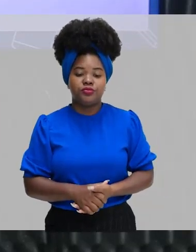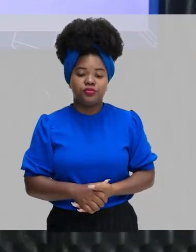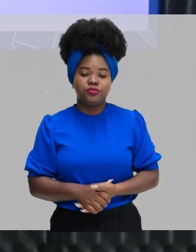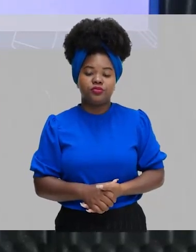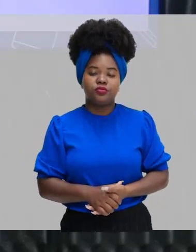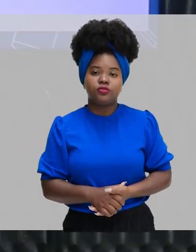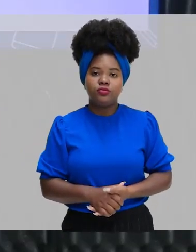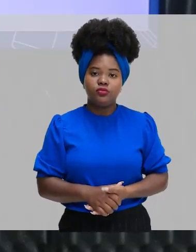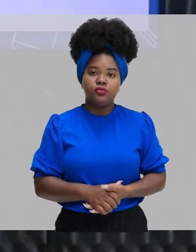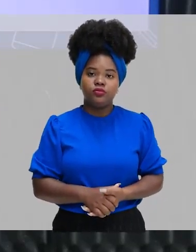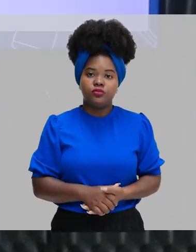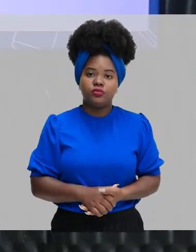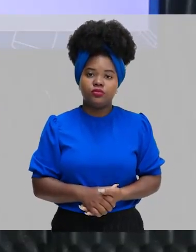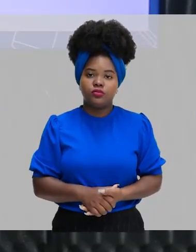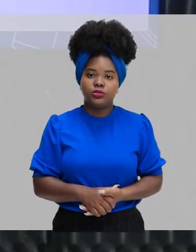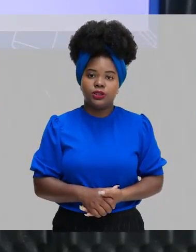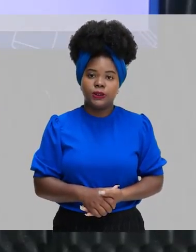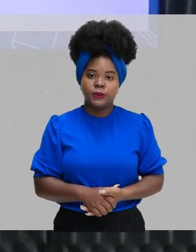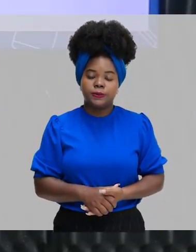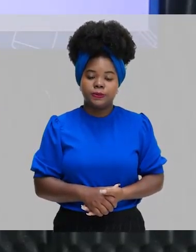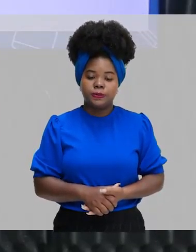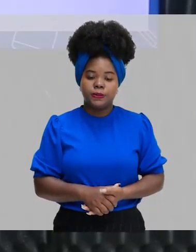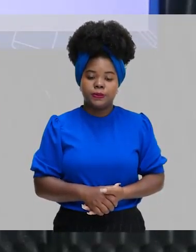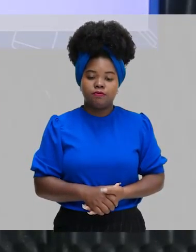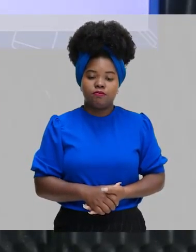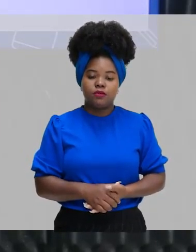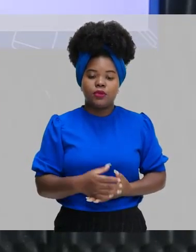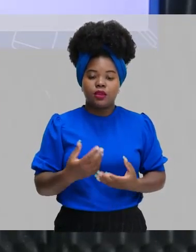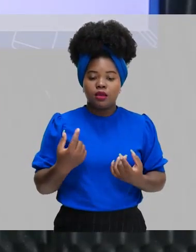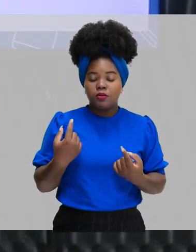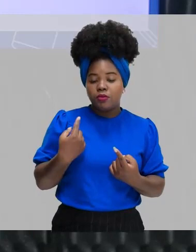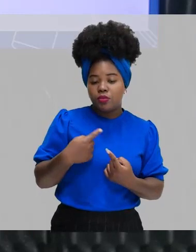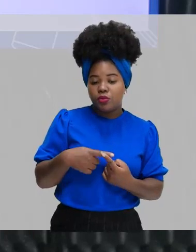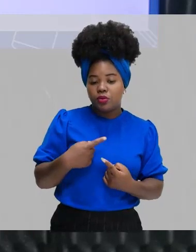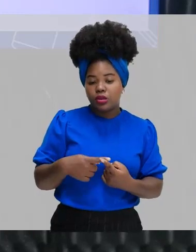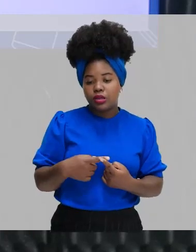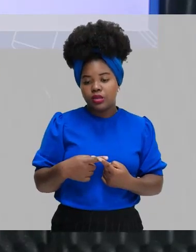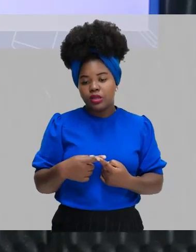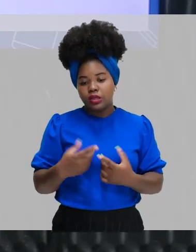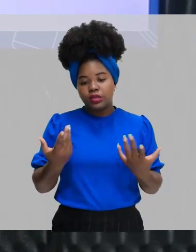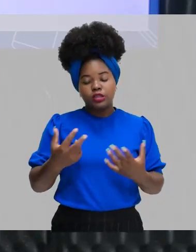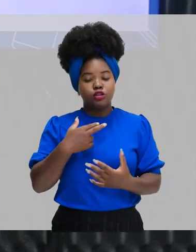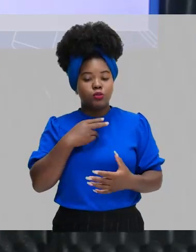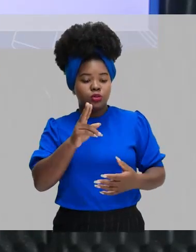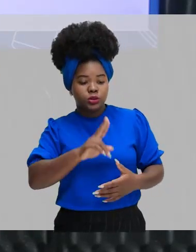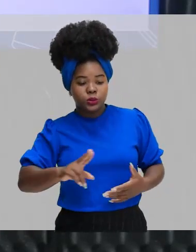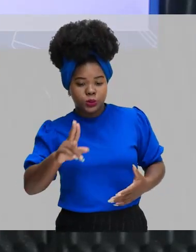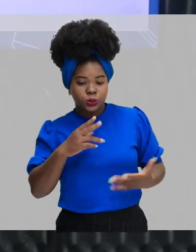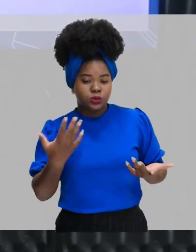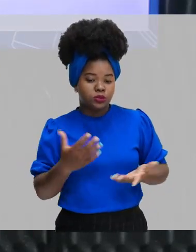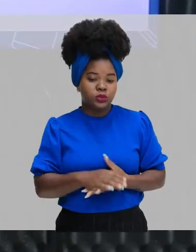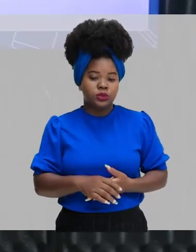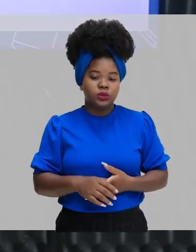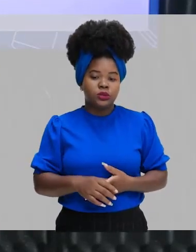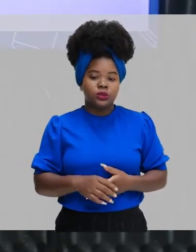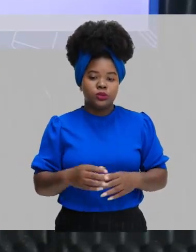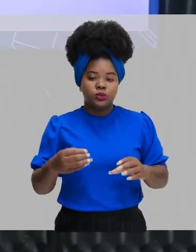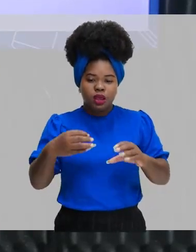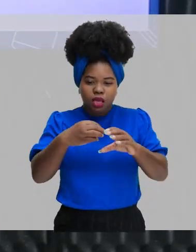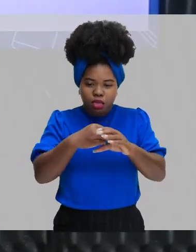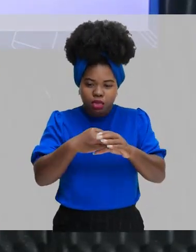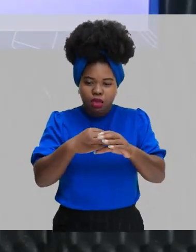de de fazer essa eh esse tratamento esse combate contra as células